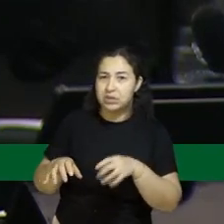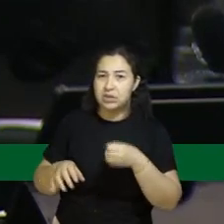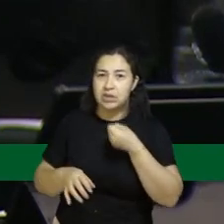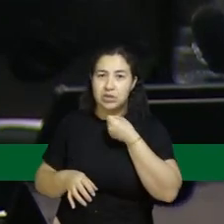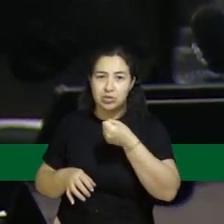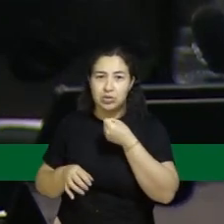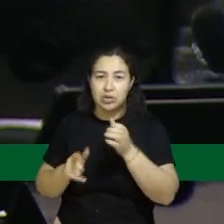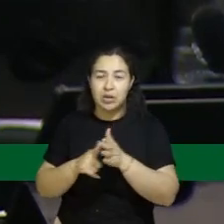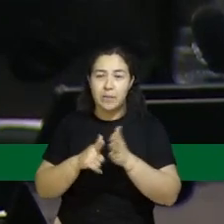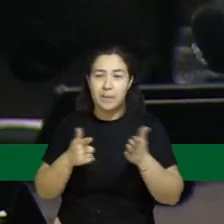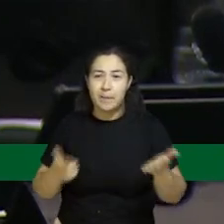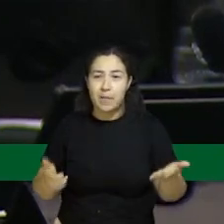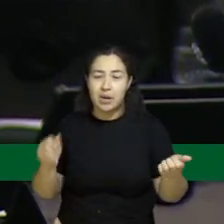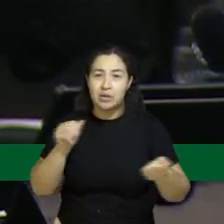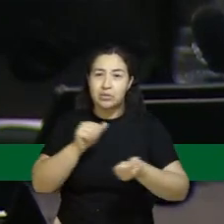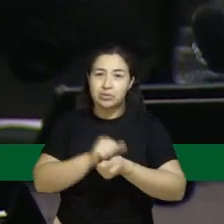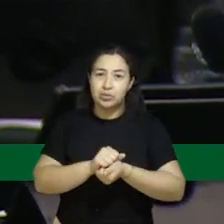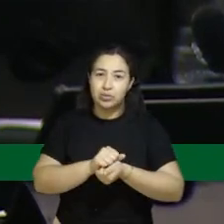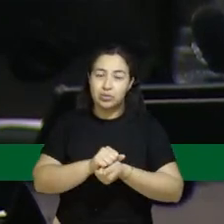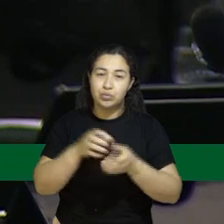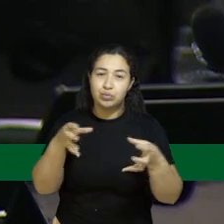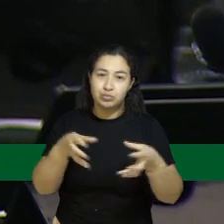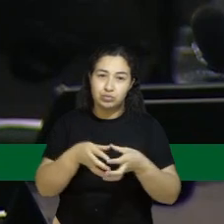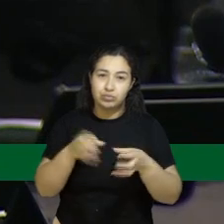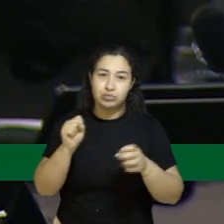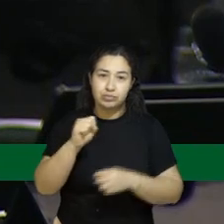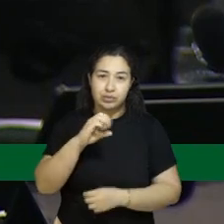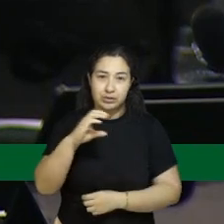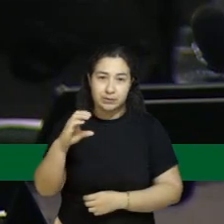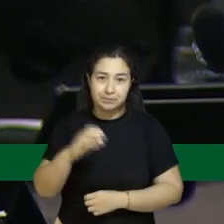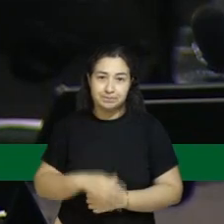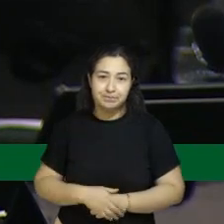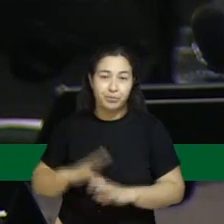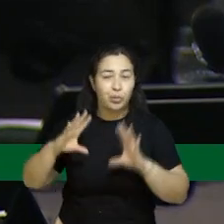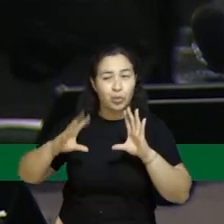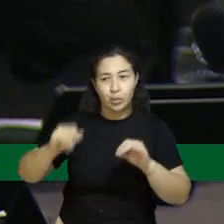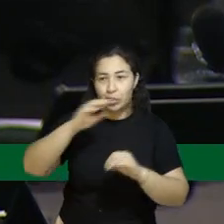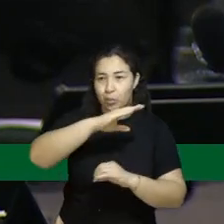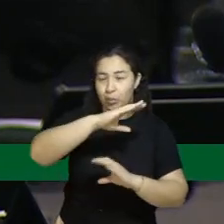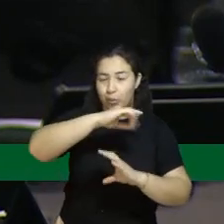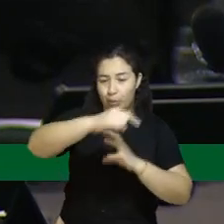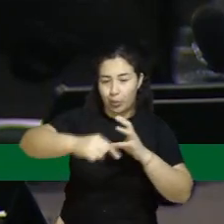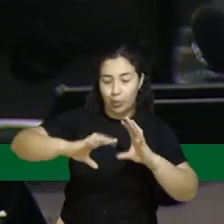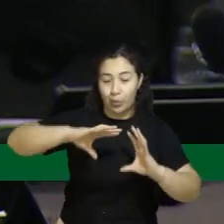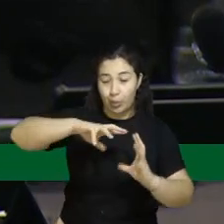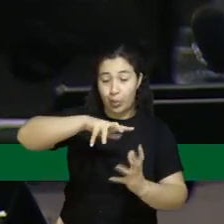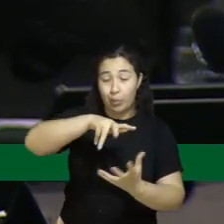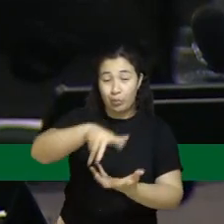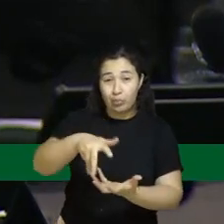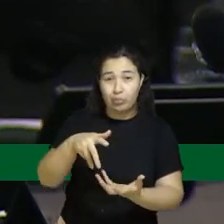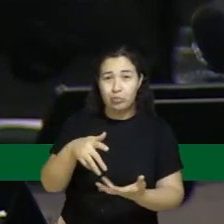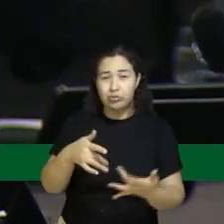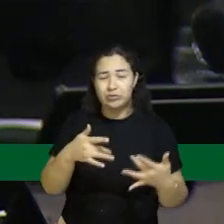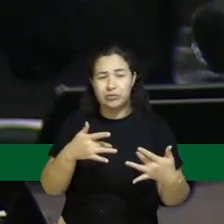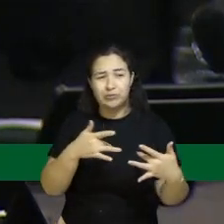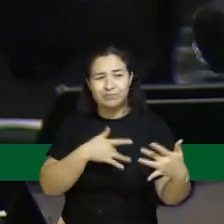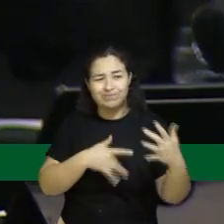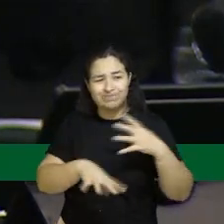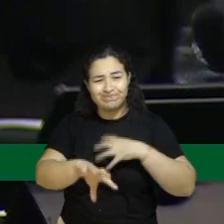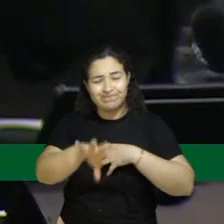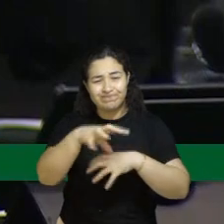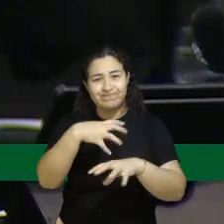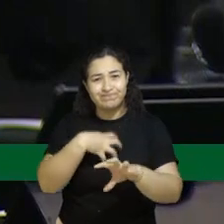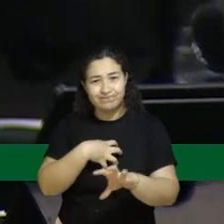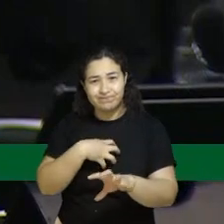que acompanhavam a equipe catarinense. O acidente comoveu o mundo e fortaleceu laços da Chapecoense com o mundo esportivo.